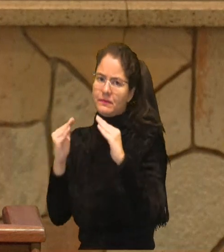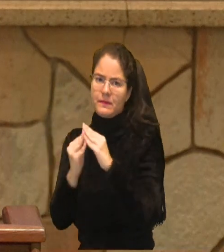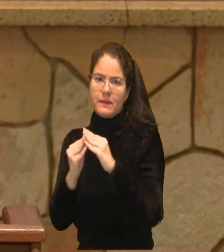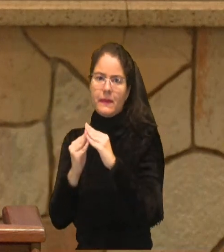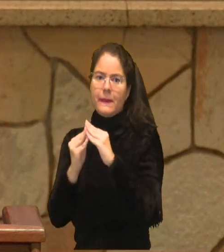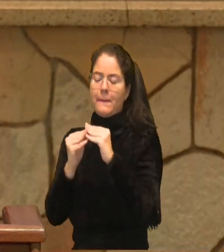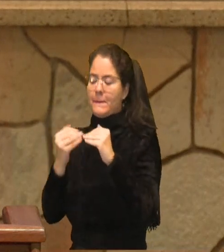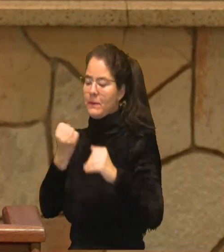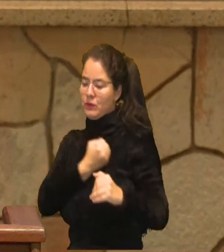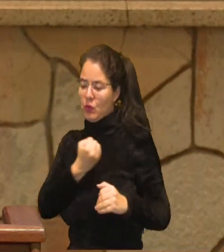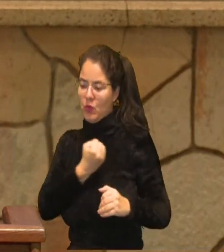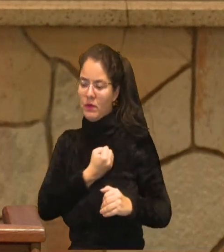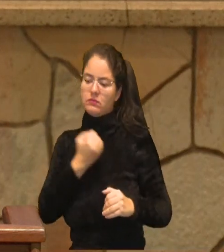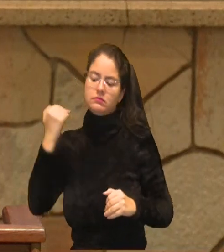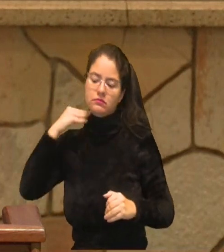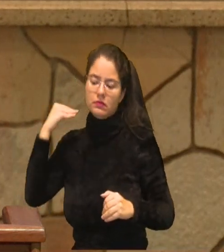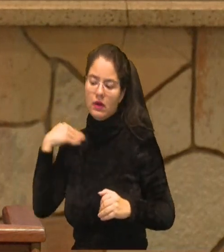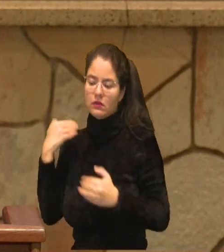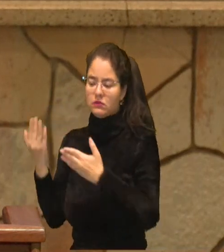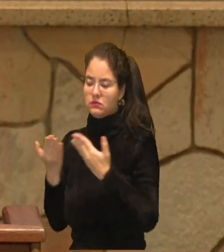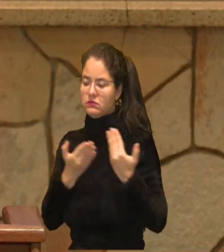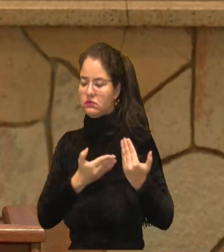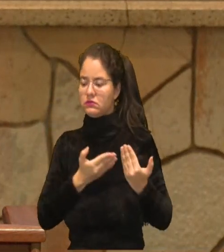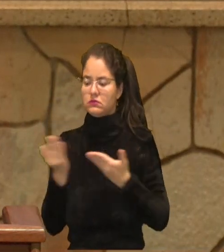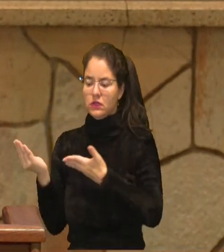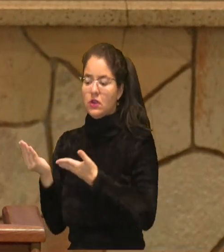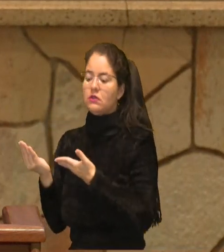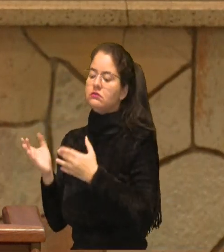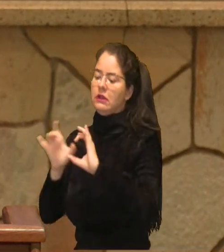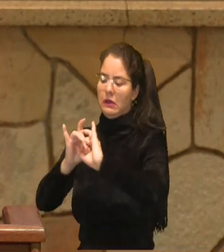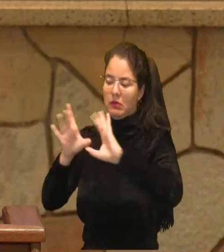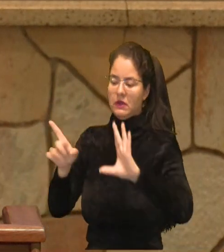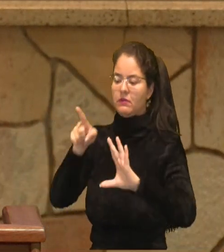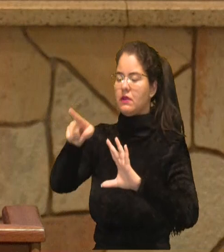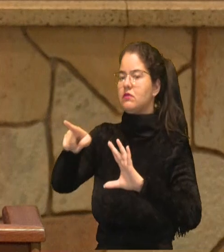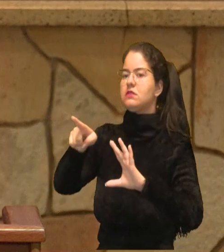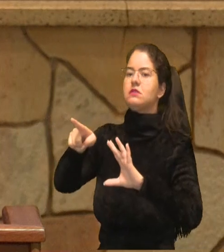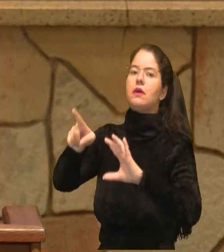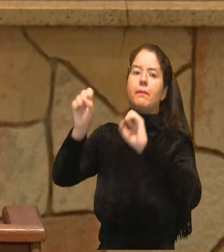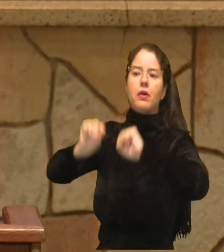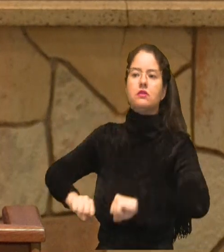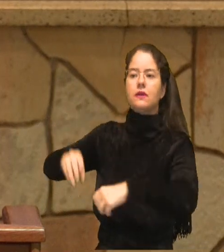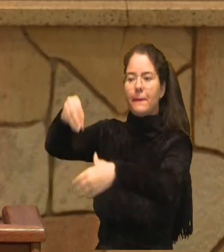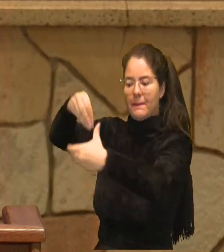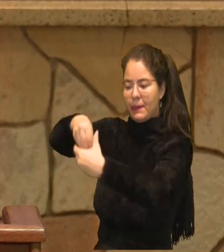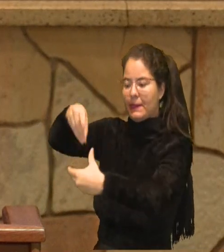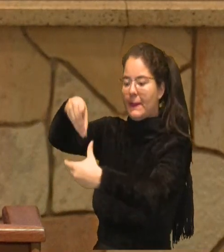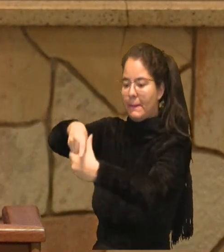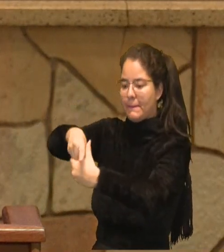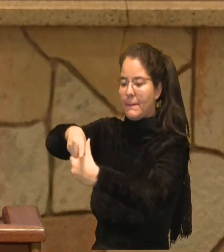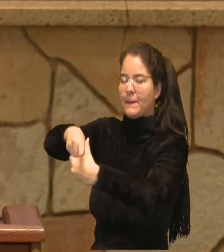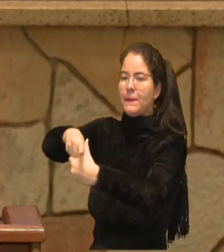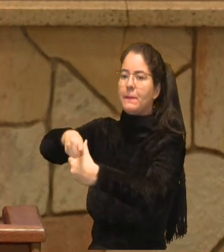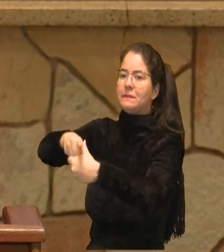das contas da igreja estão disponíveis para que você também possa fazer a sua oferta e abençoar aquele projeto missionário